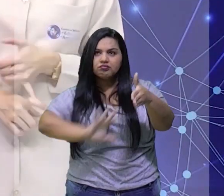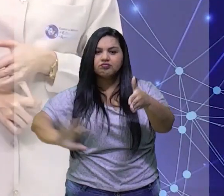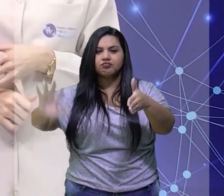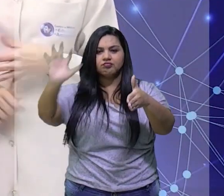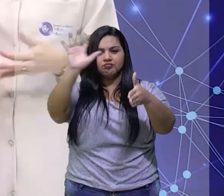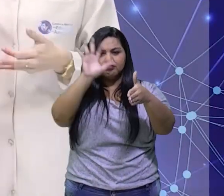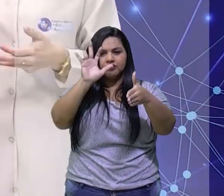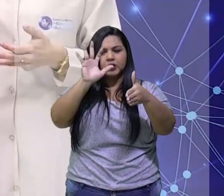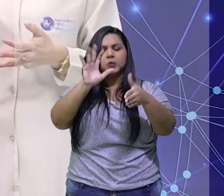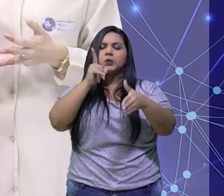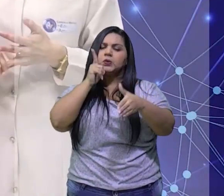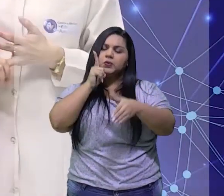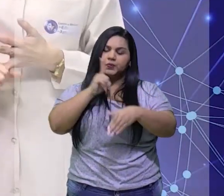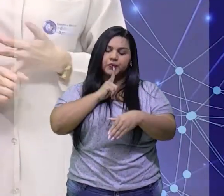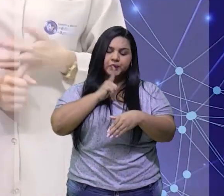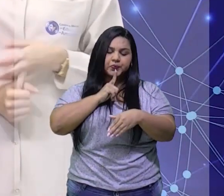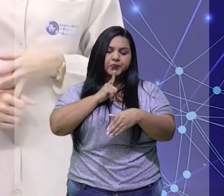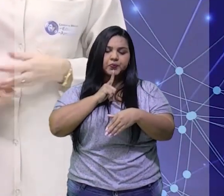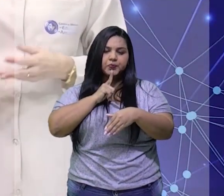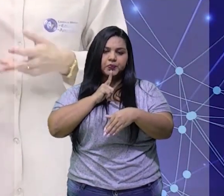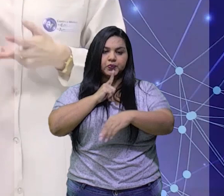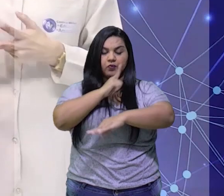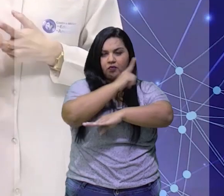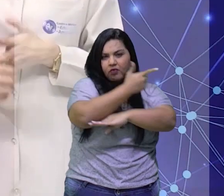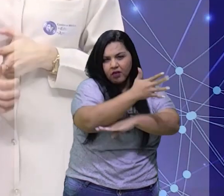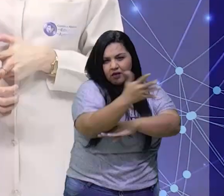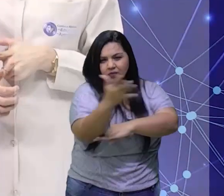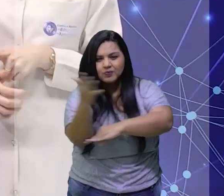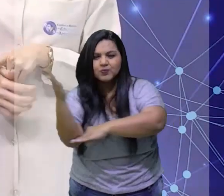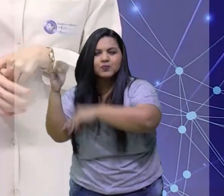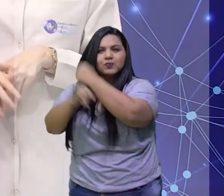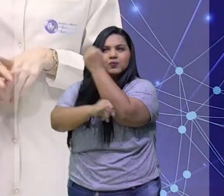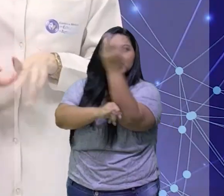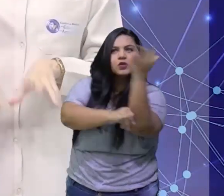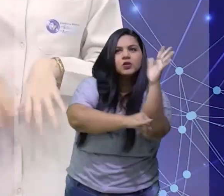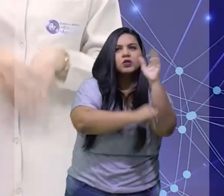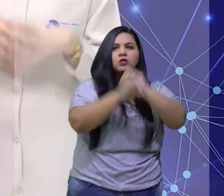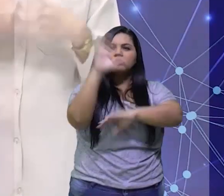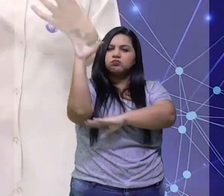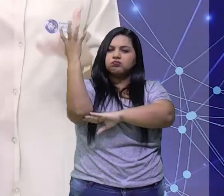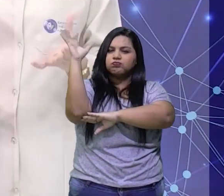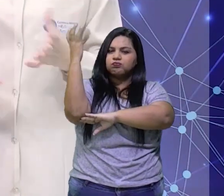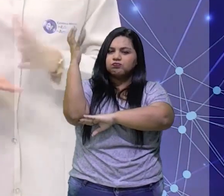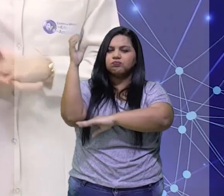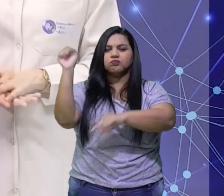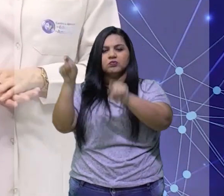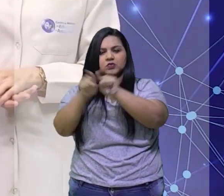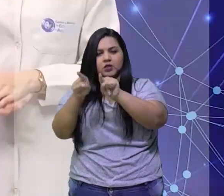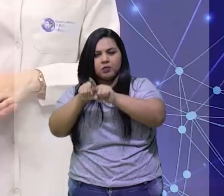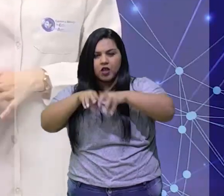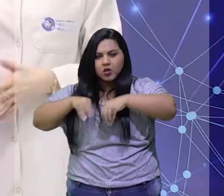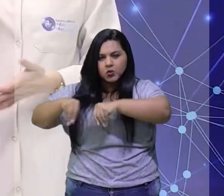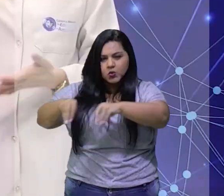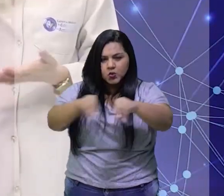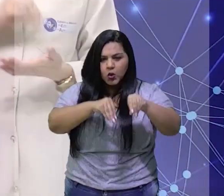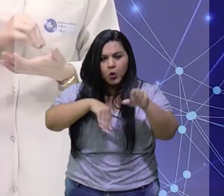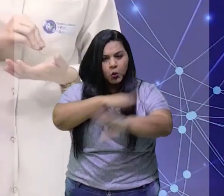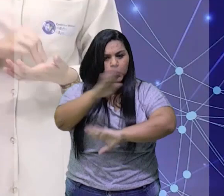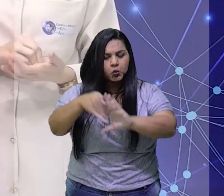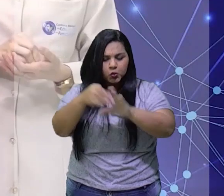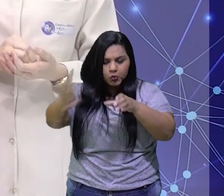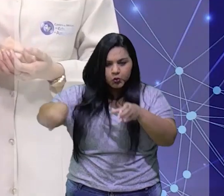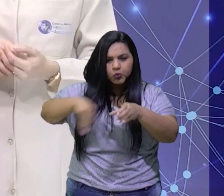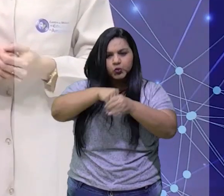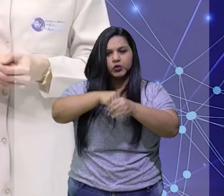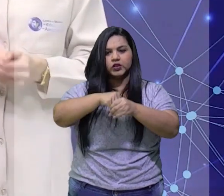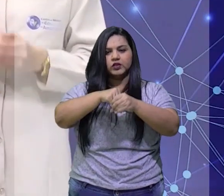aí a vegetação, o clima, o solo, né? Tudo isso que faz parte aí da geografia física. Então, você passa